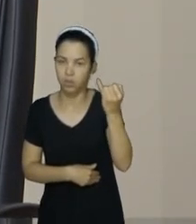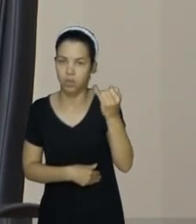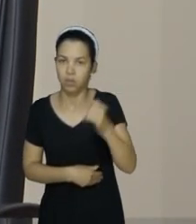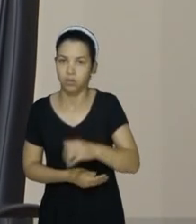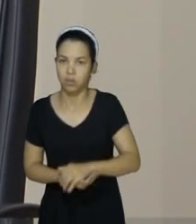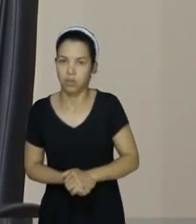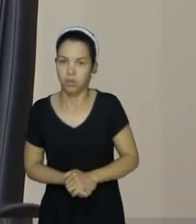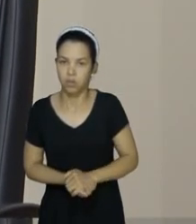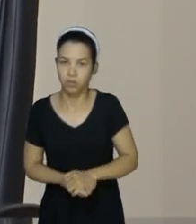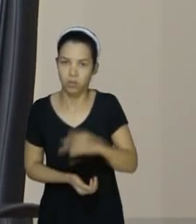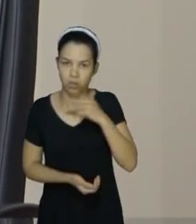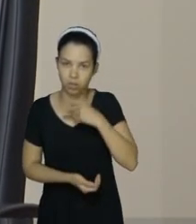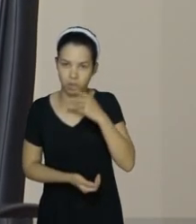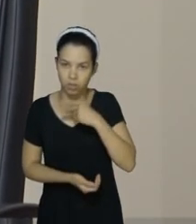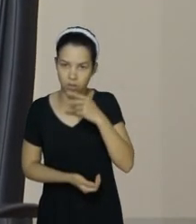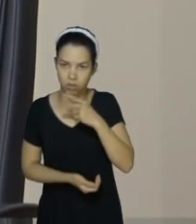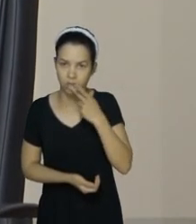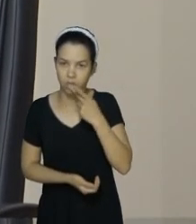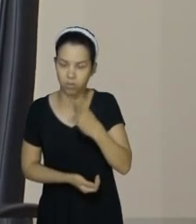o Kennedy